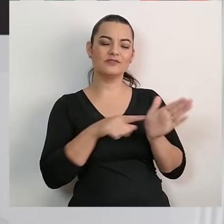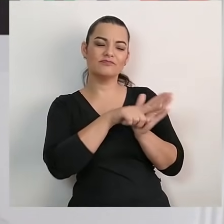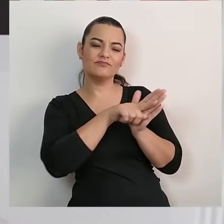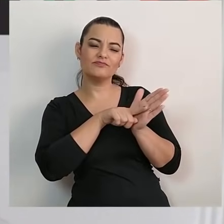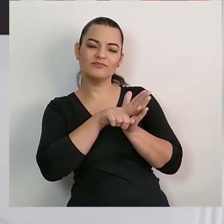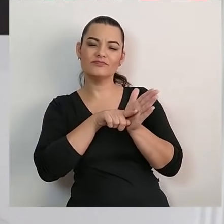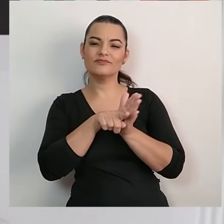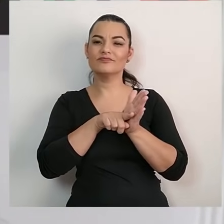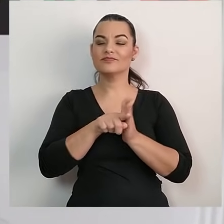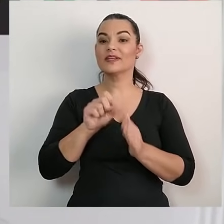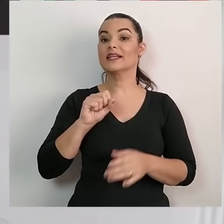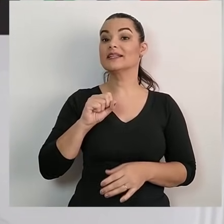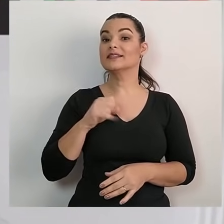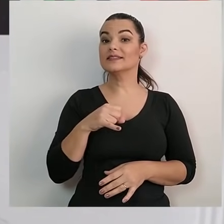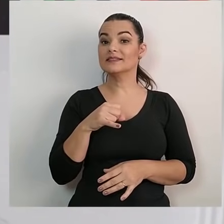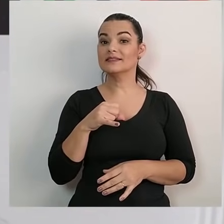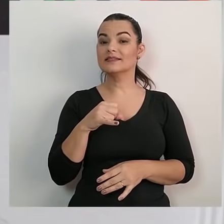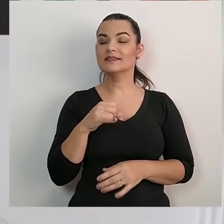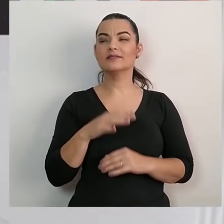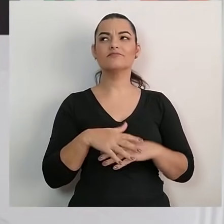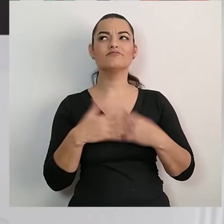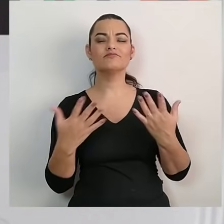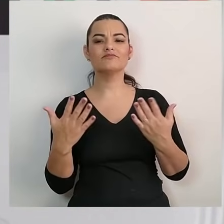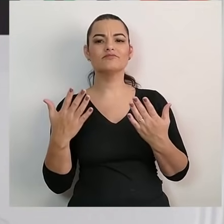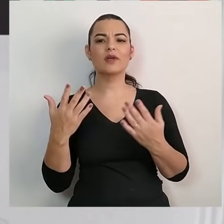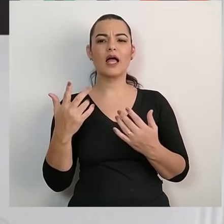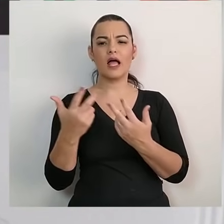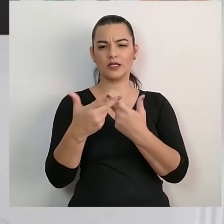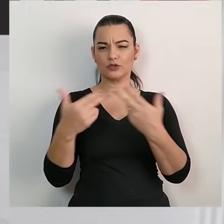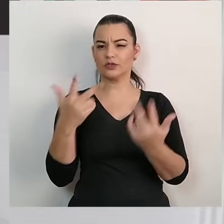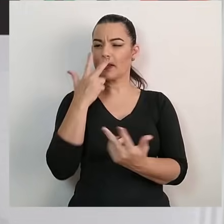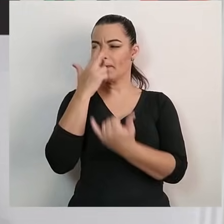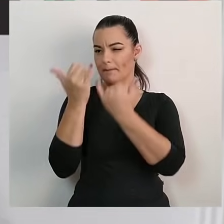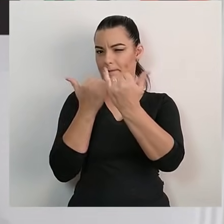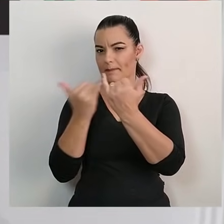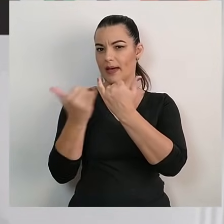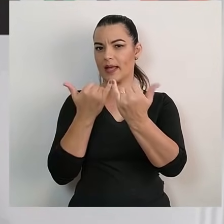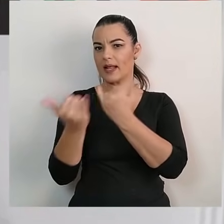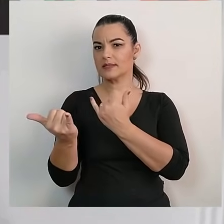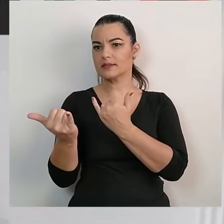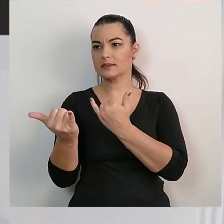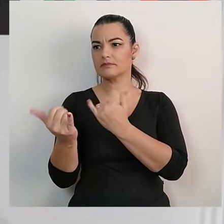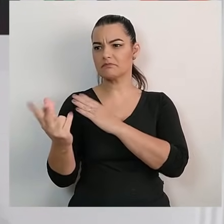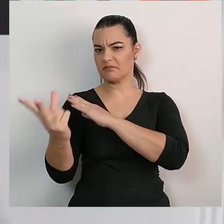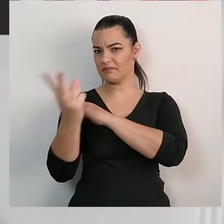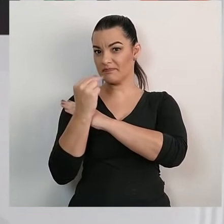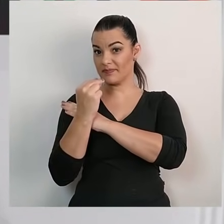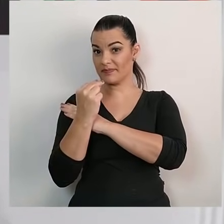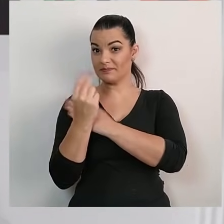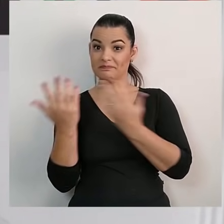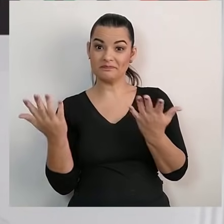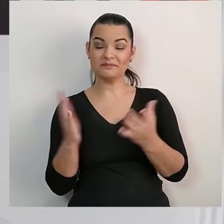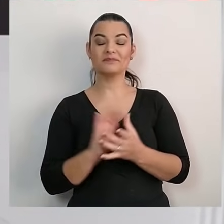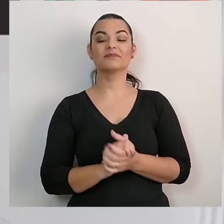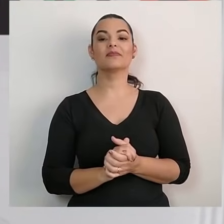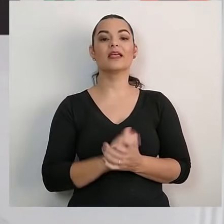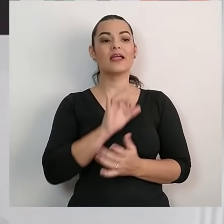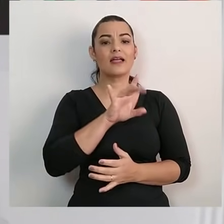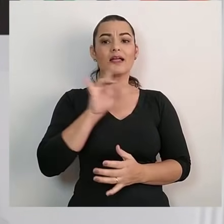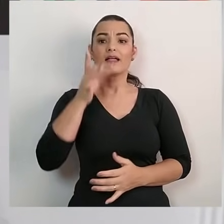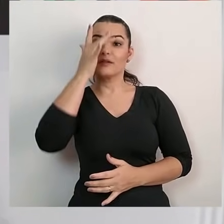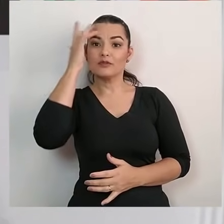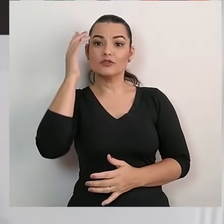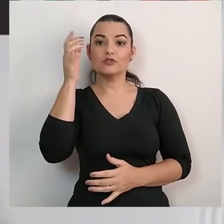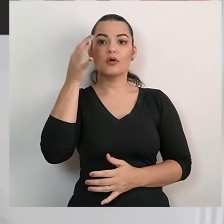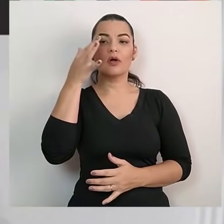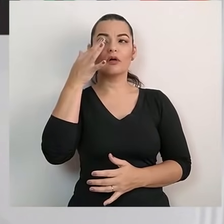investigarmos se as aparências enganam. Será, turma? Cada um de nós observa,